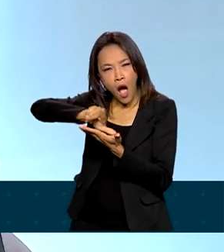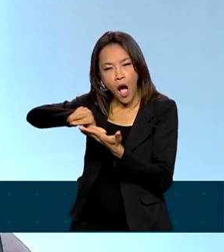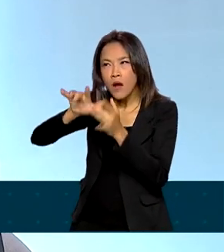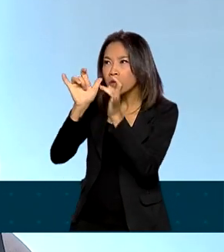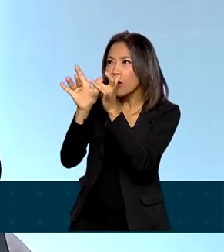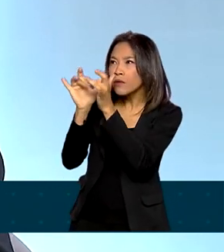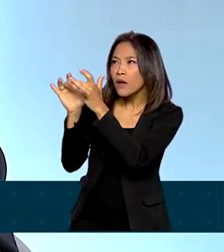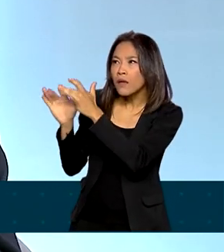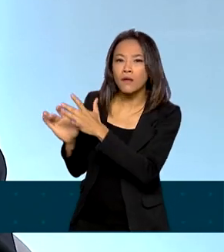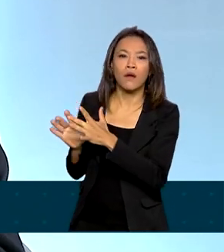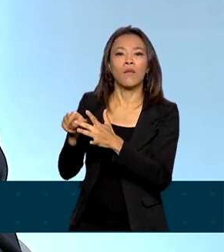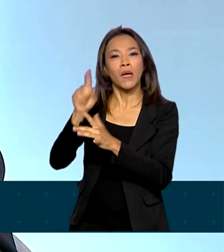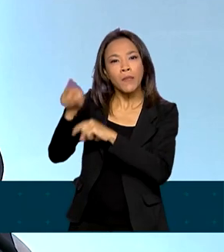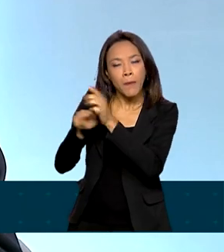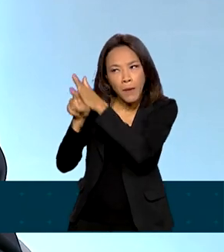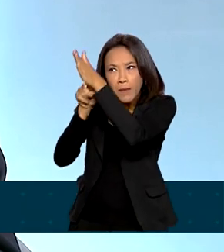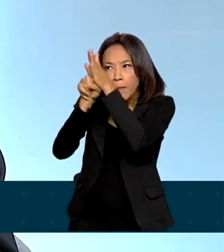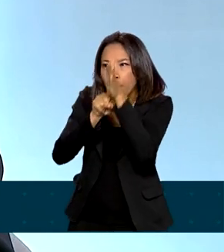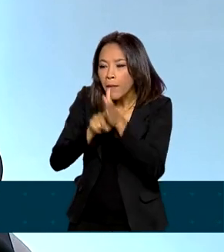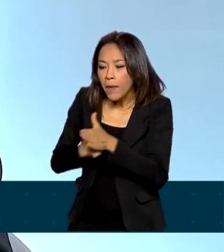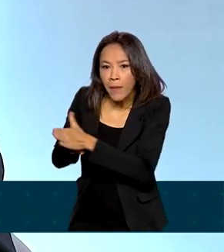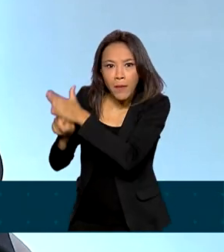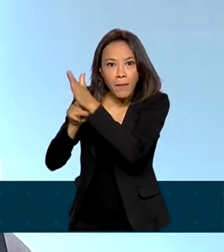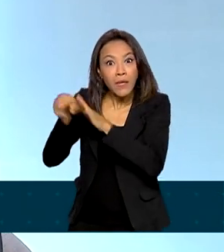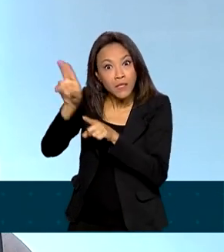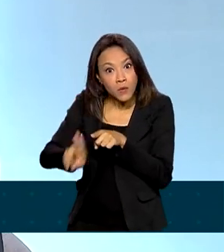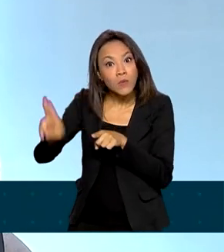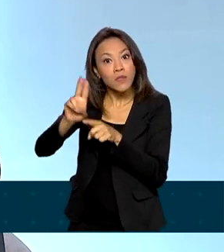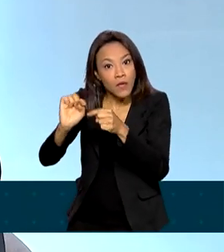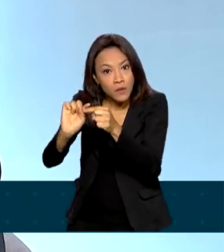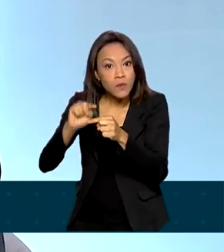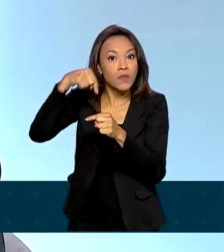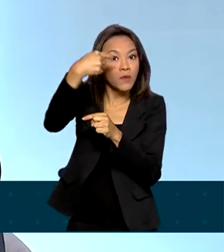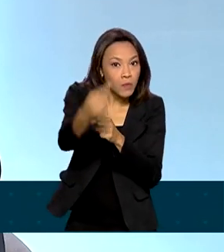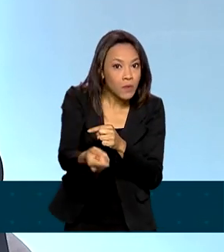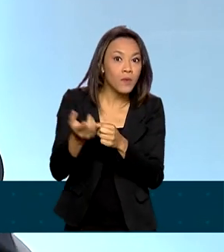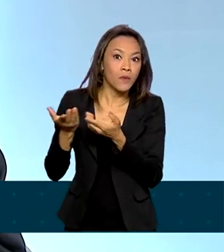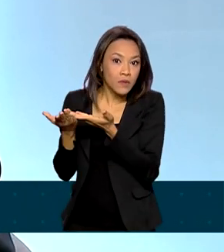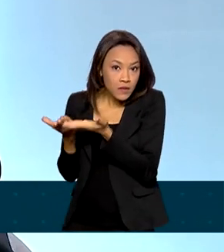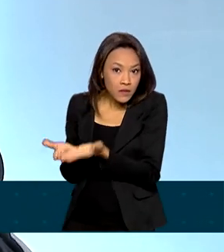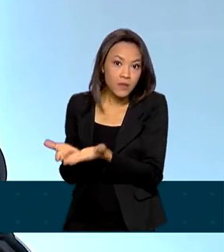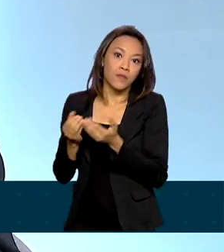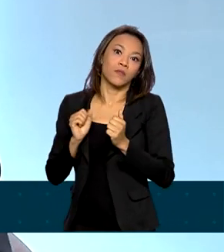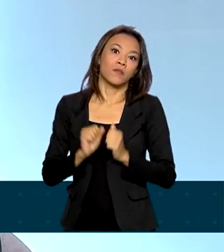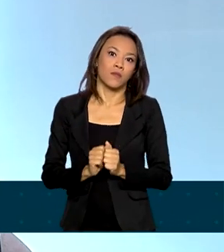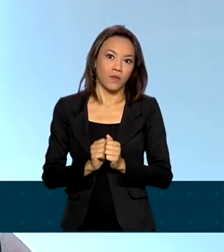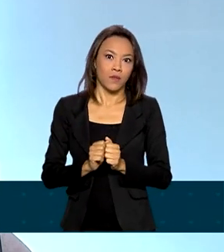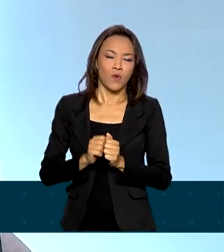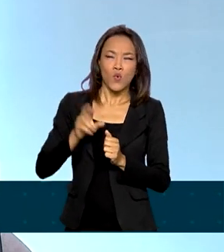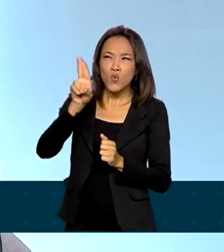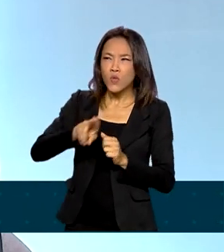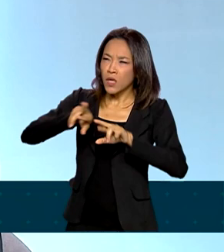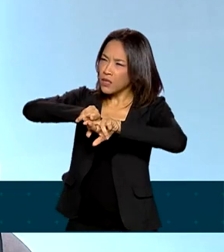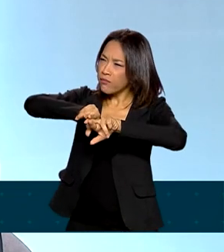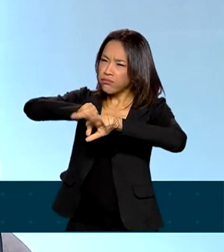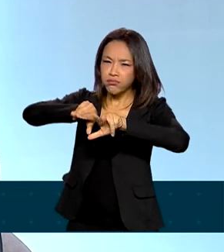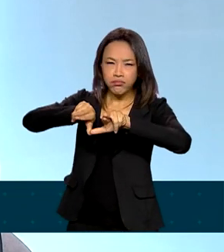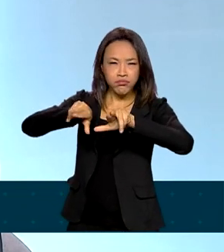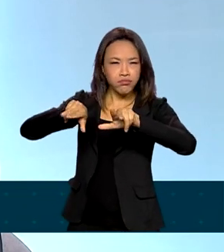-organismos que possam ser depois utilizados para a pesquisa, utilizando a grande biodiversidade